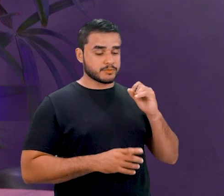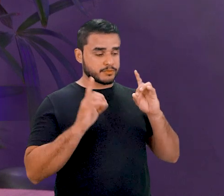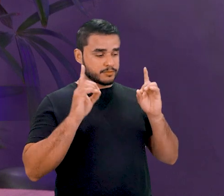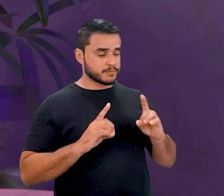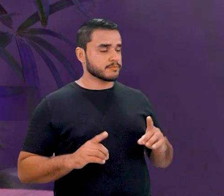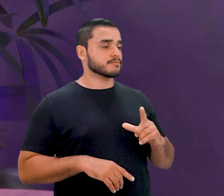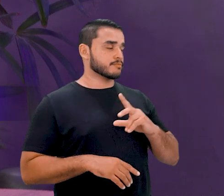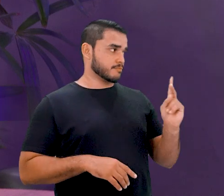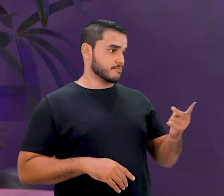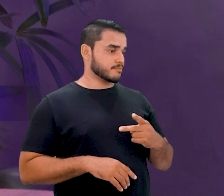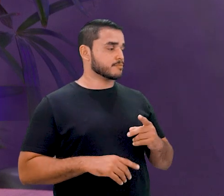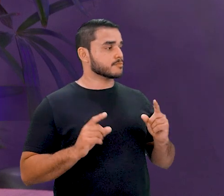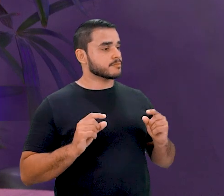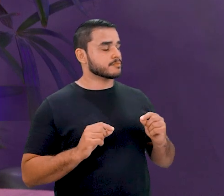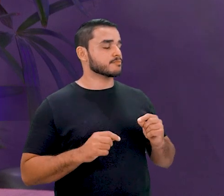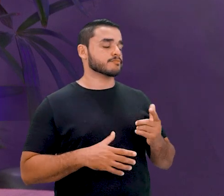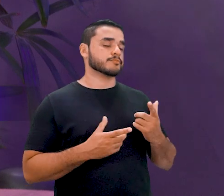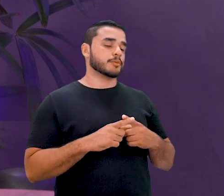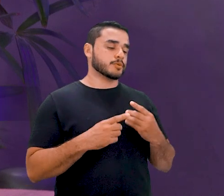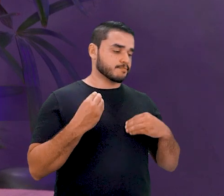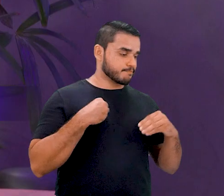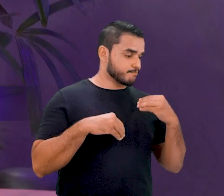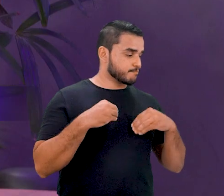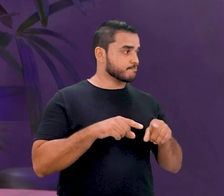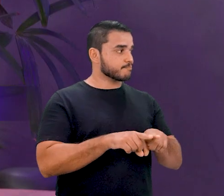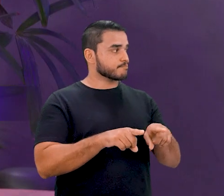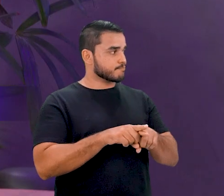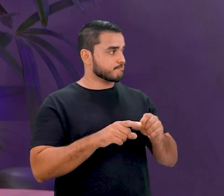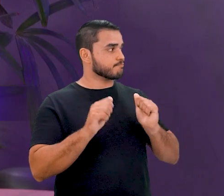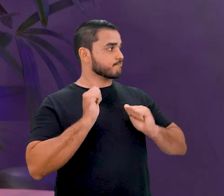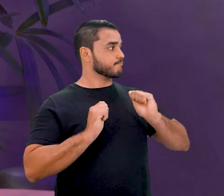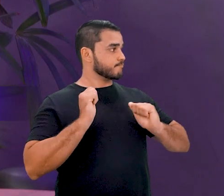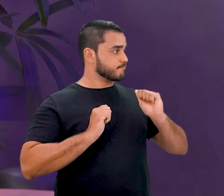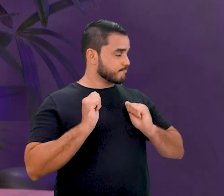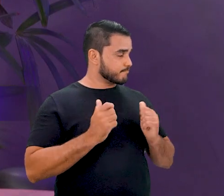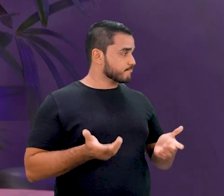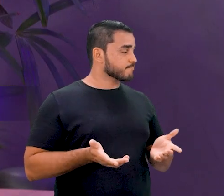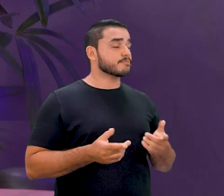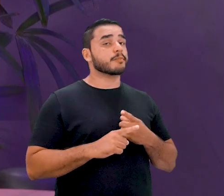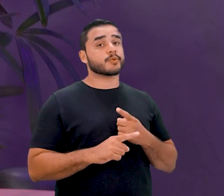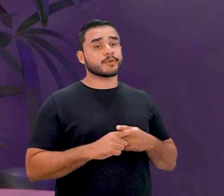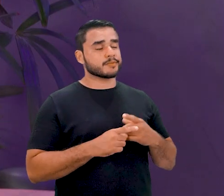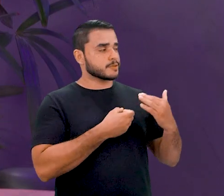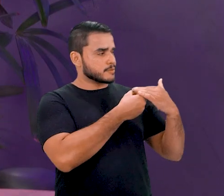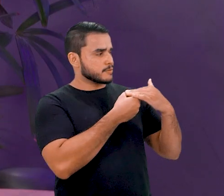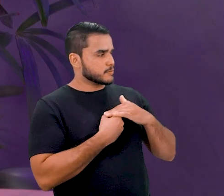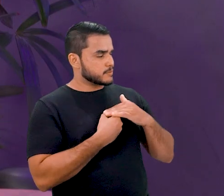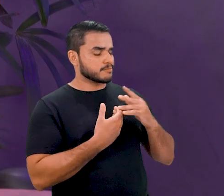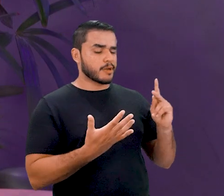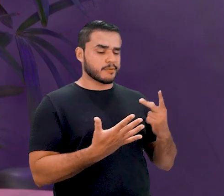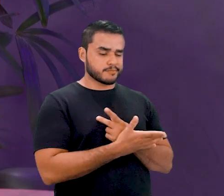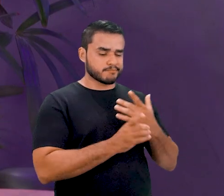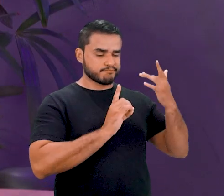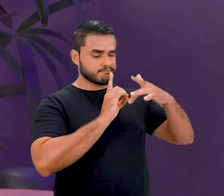bem expressiva a transtornos depressivos e de ansiedade por conta da exclusão, por conta do capacitismo,